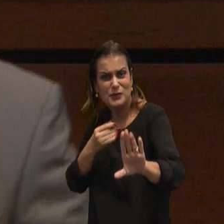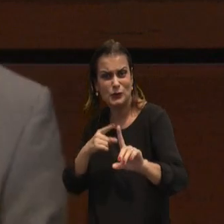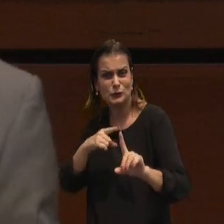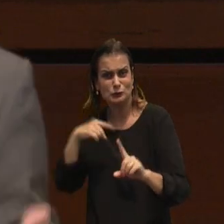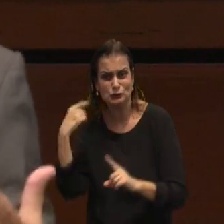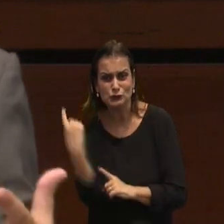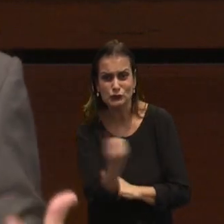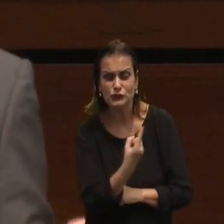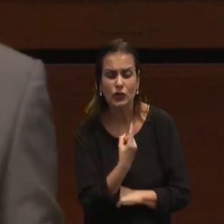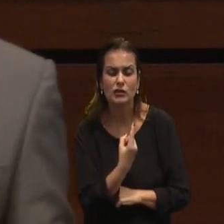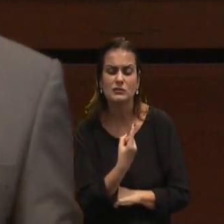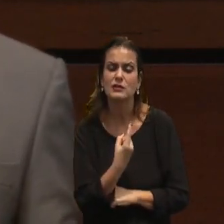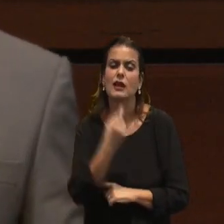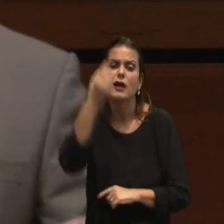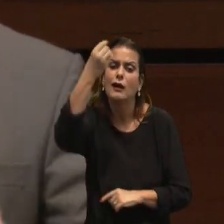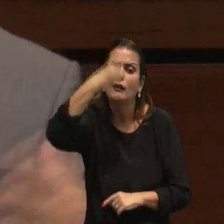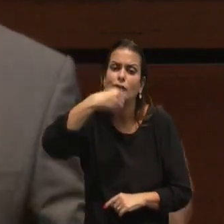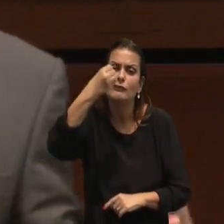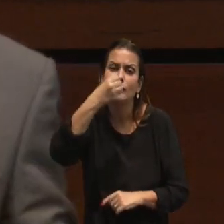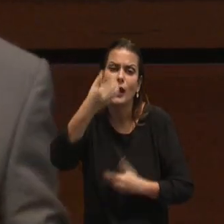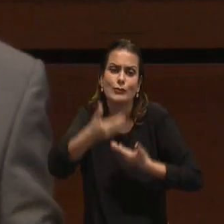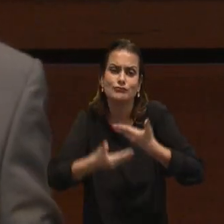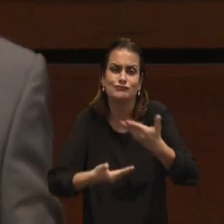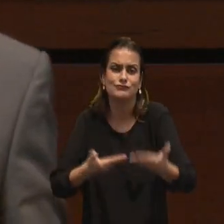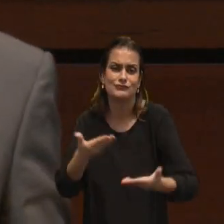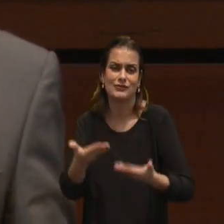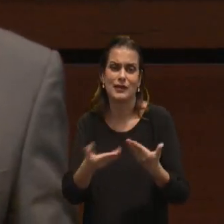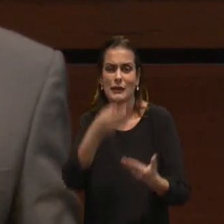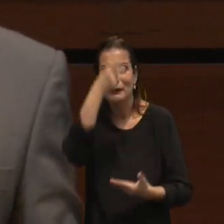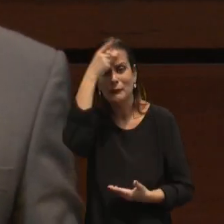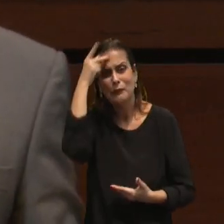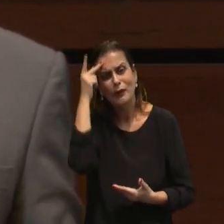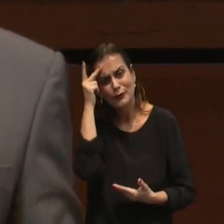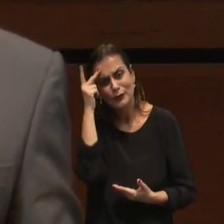ela enfraquece as nossas relações, pessoas esfriam.